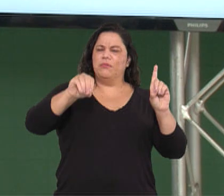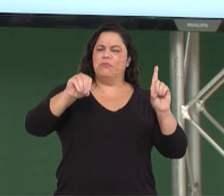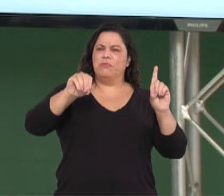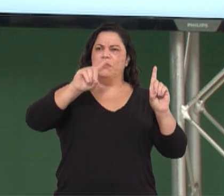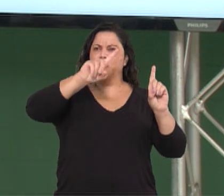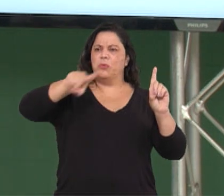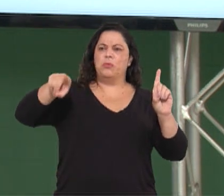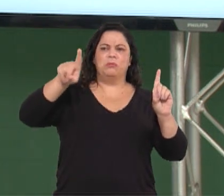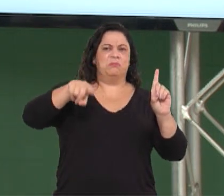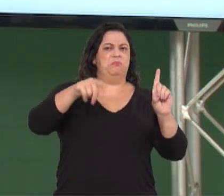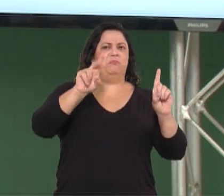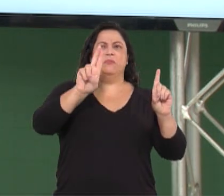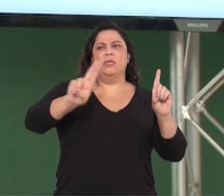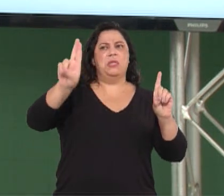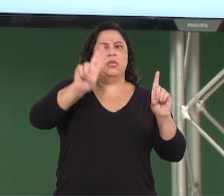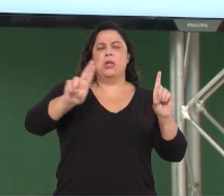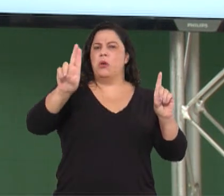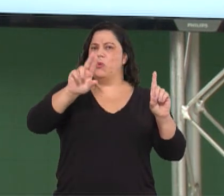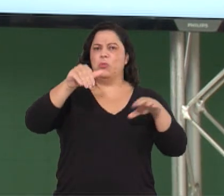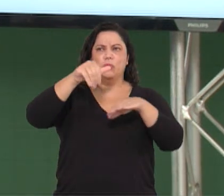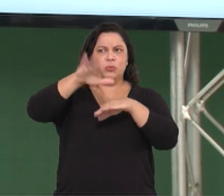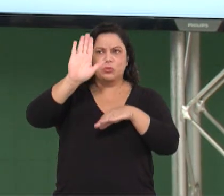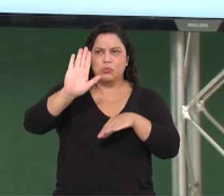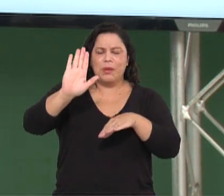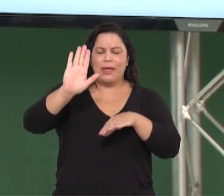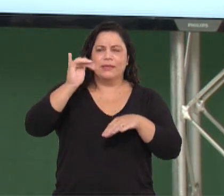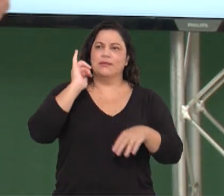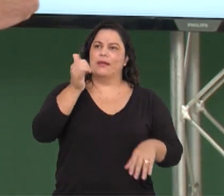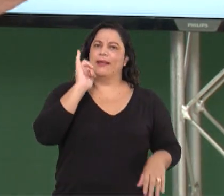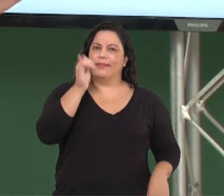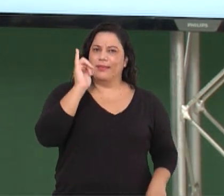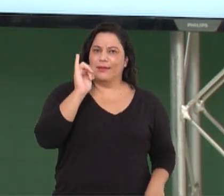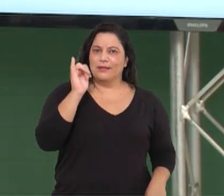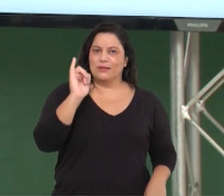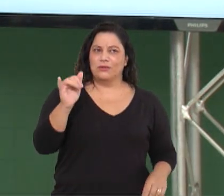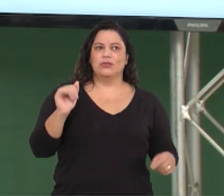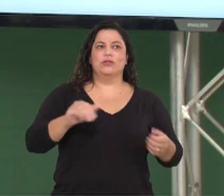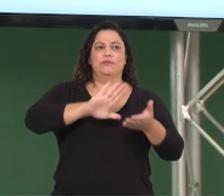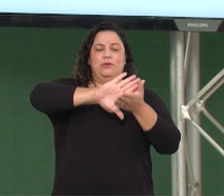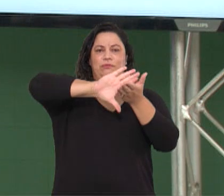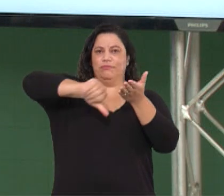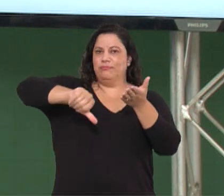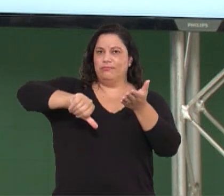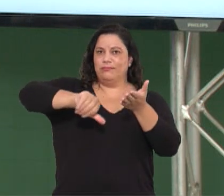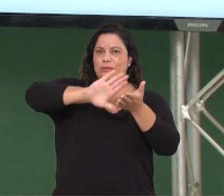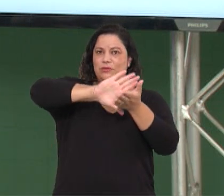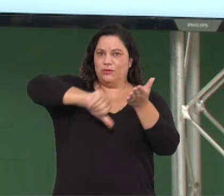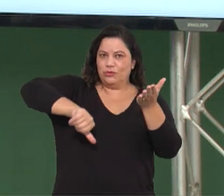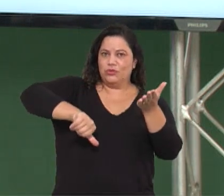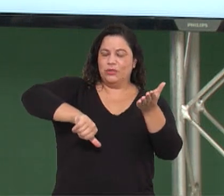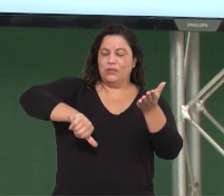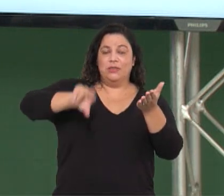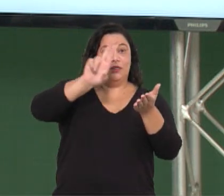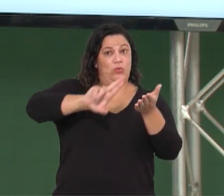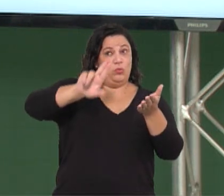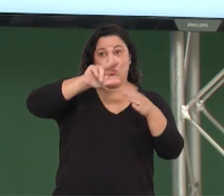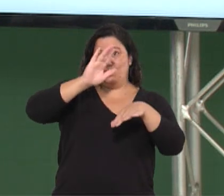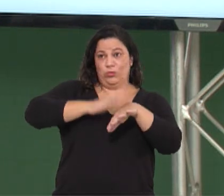e acabou se transformando no narrativo. Então, o épico a gente nem usa mais. Hoje nós